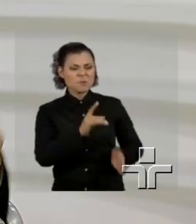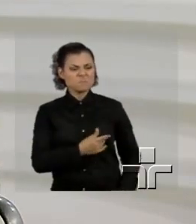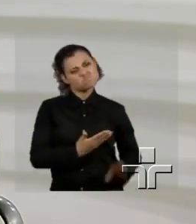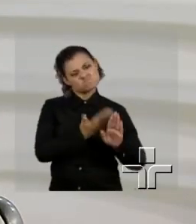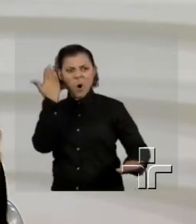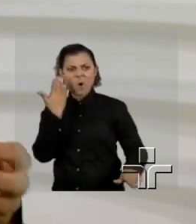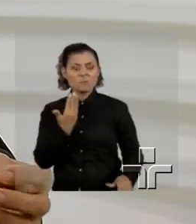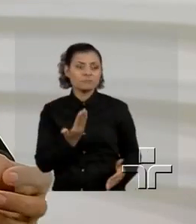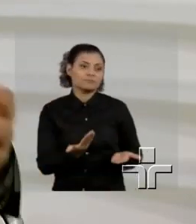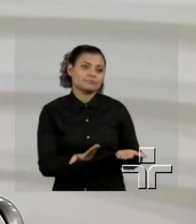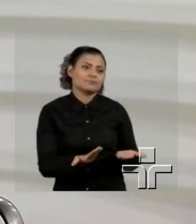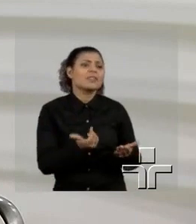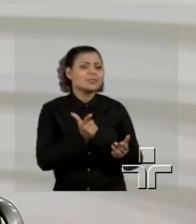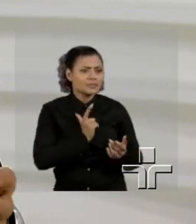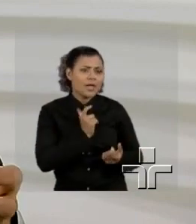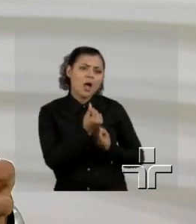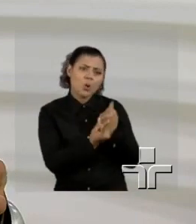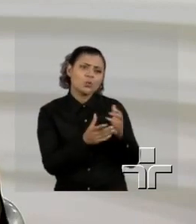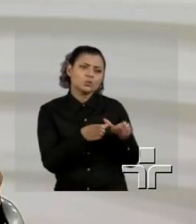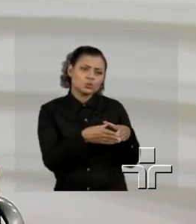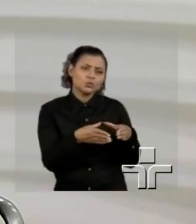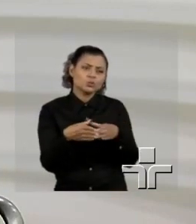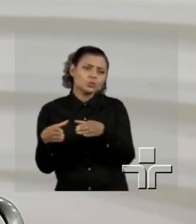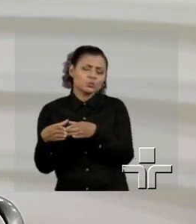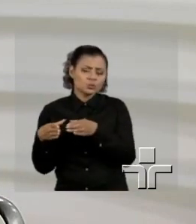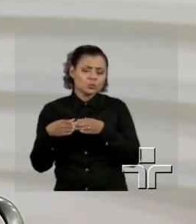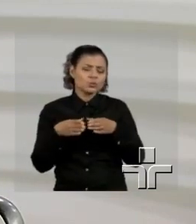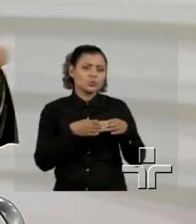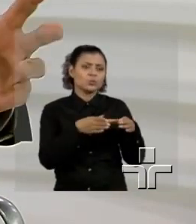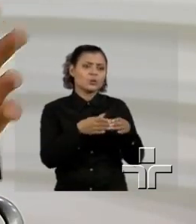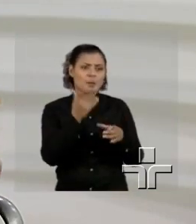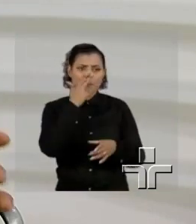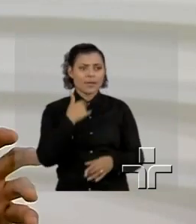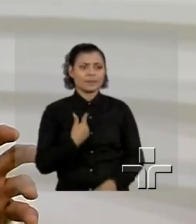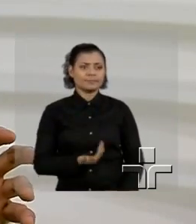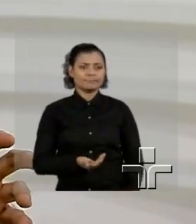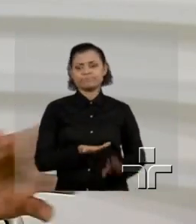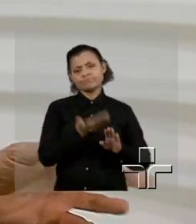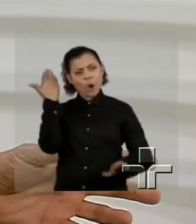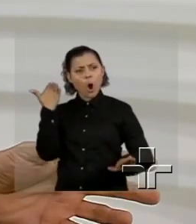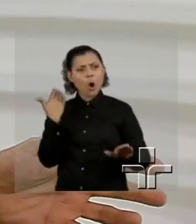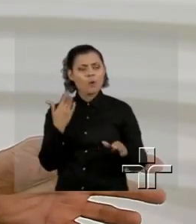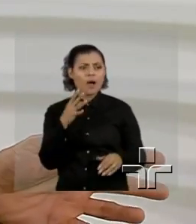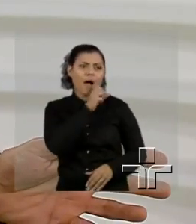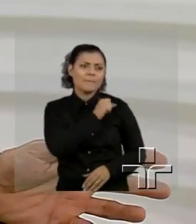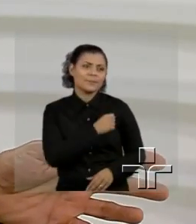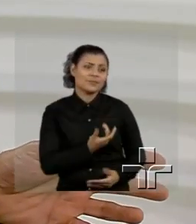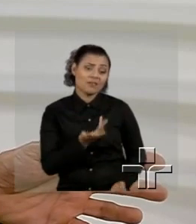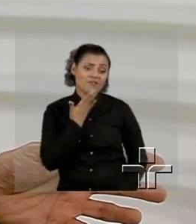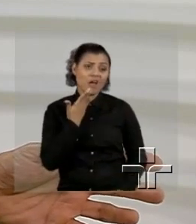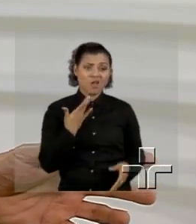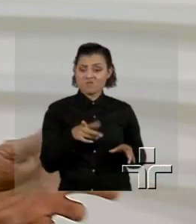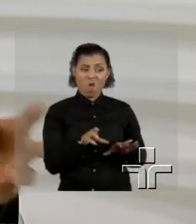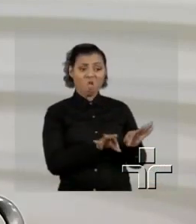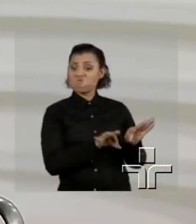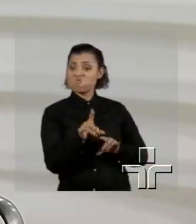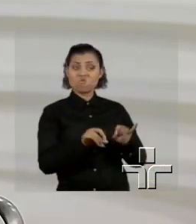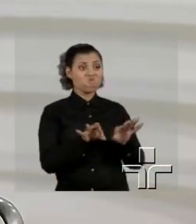talvez, hoje, o maior fomentador dessa polarização? Por exemplo, ao chamar o general Rocha Paiva